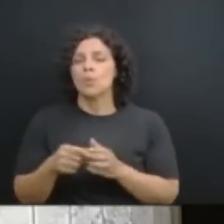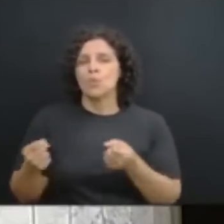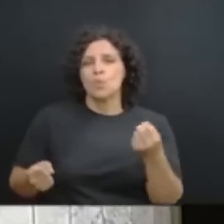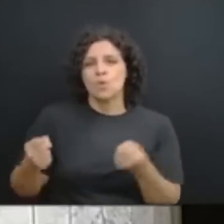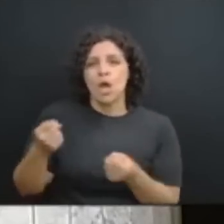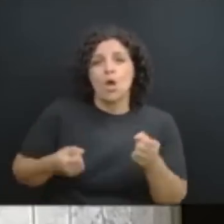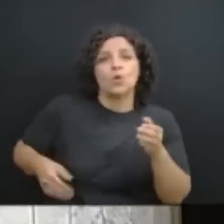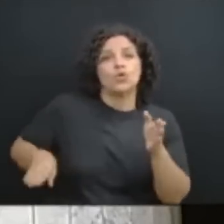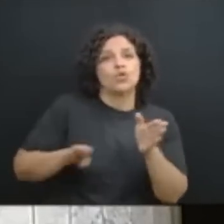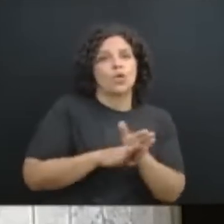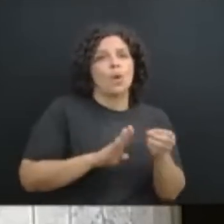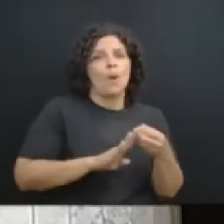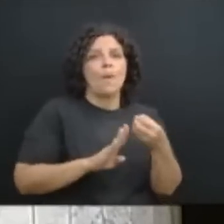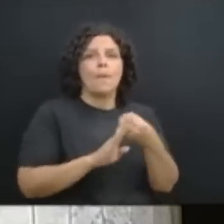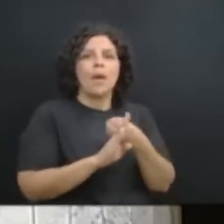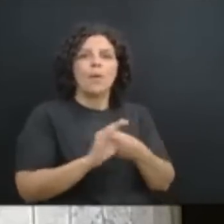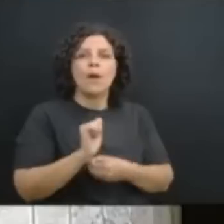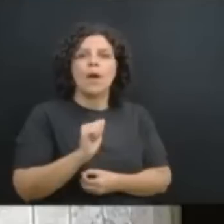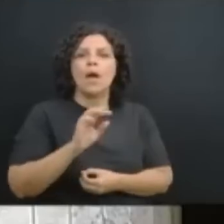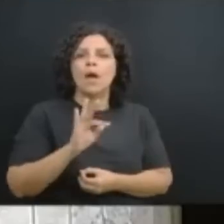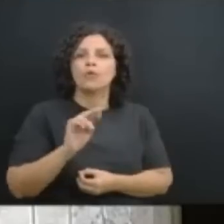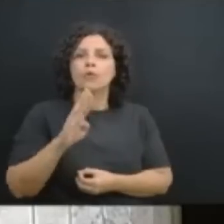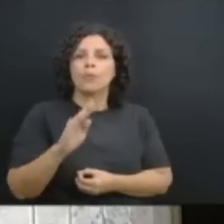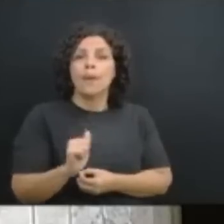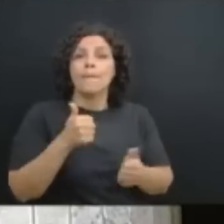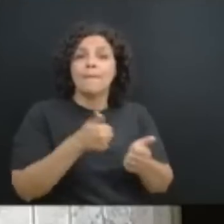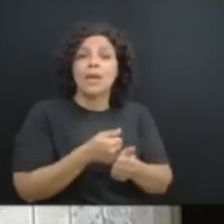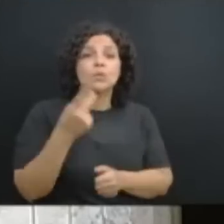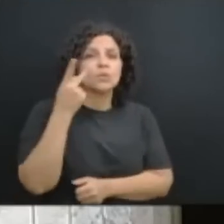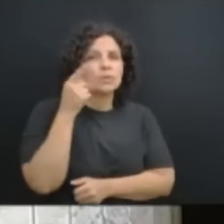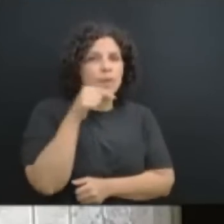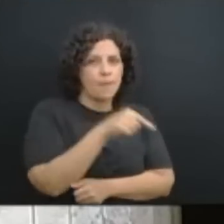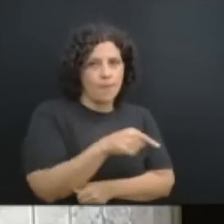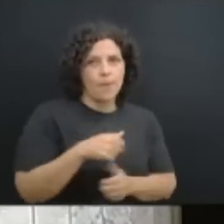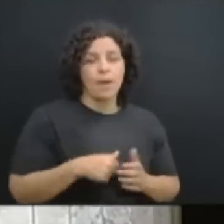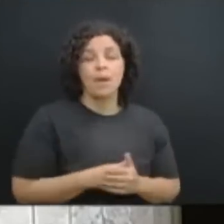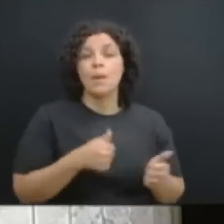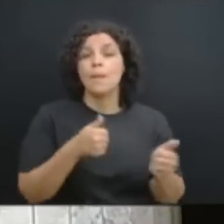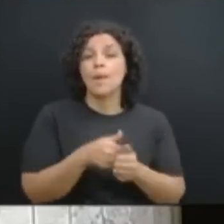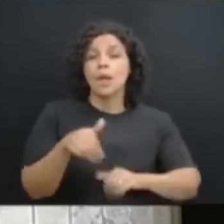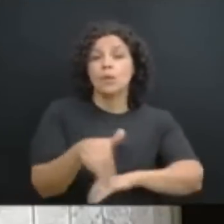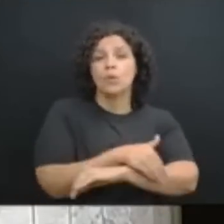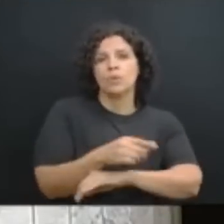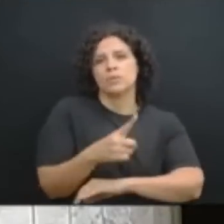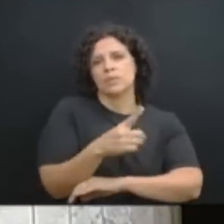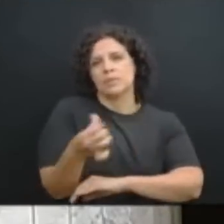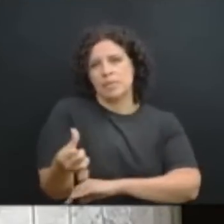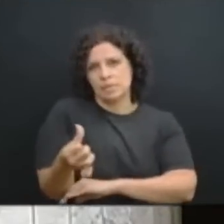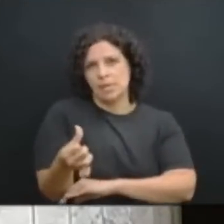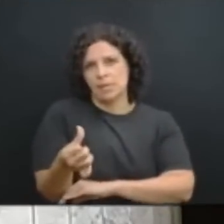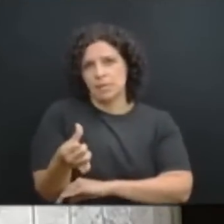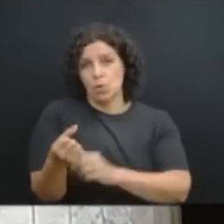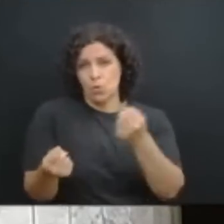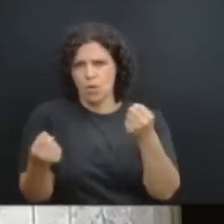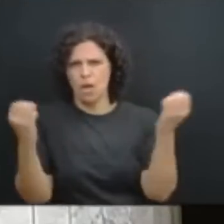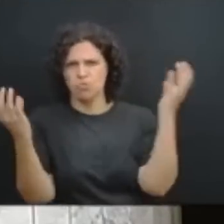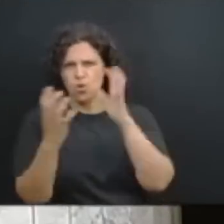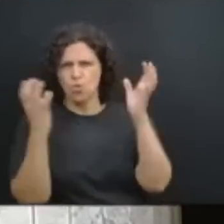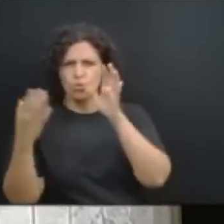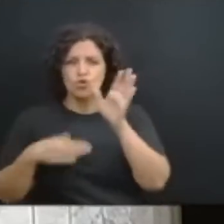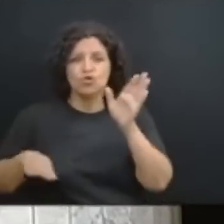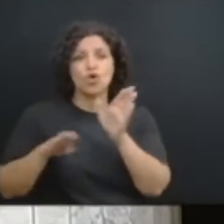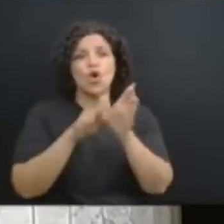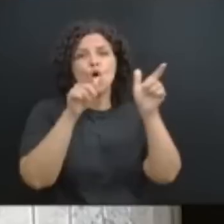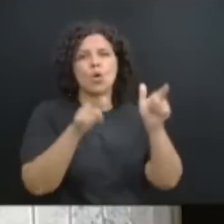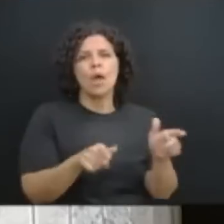até o bairro Atuba, na saída para São Paulo, perto da BR-116. Para um terreno